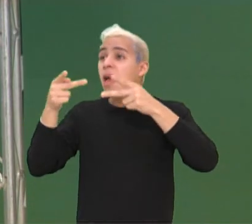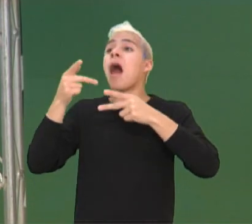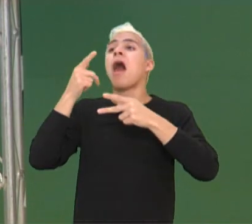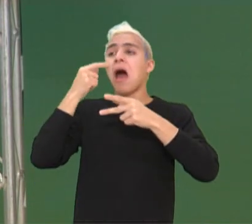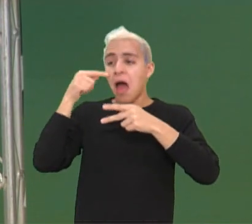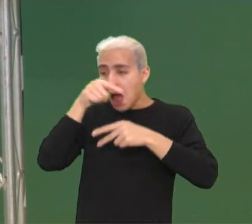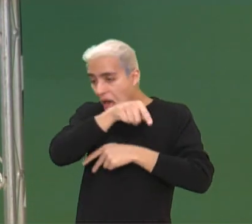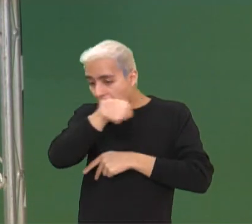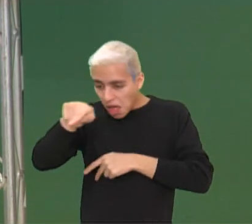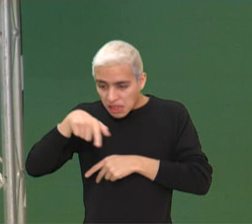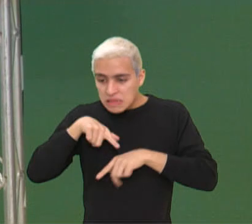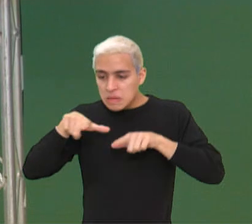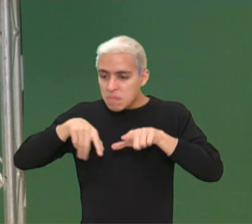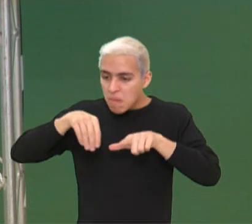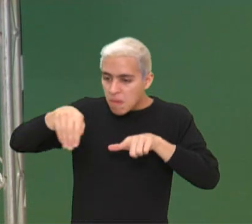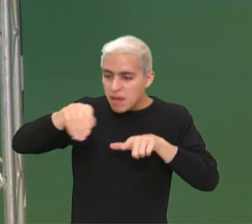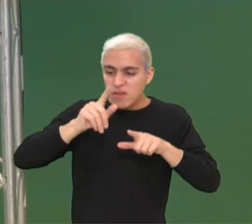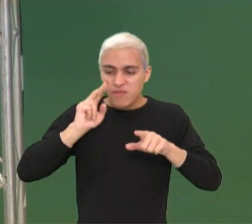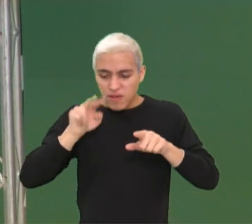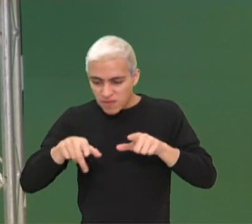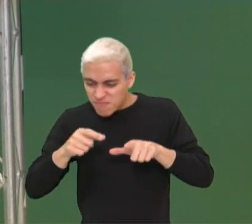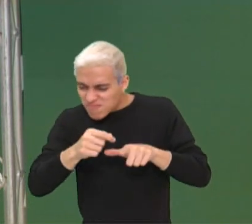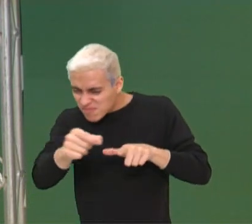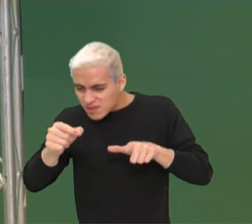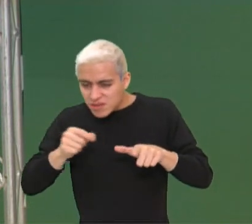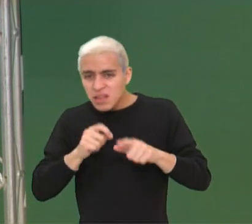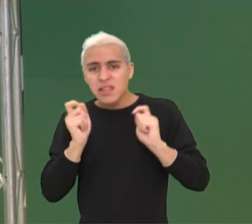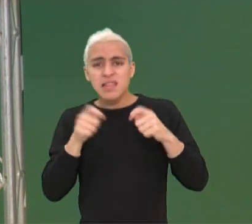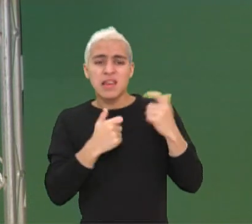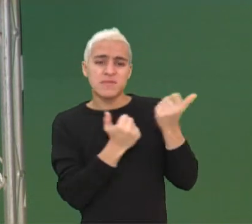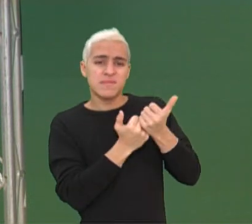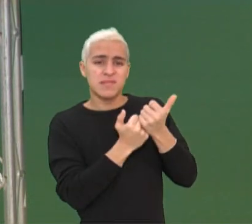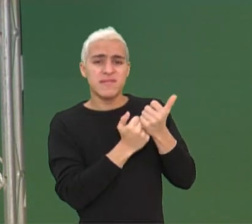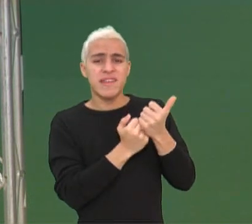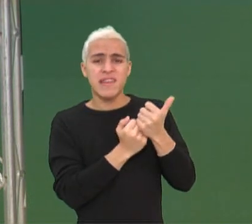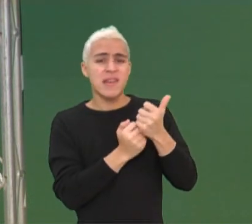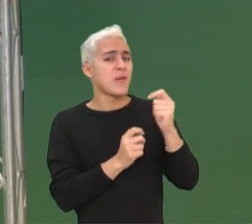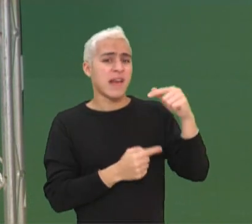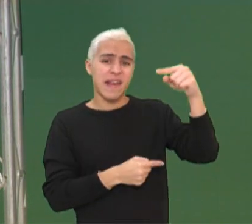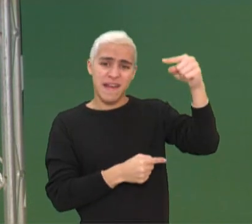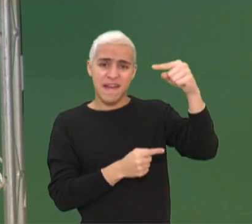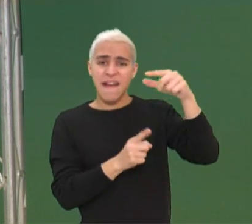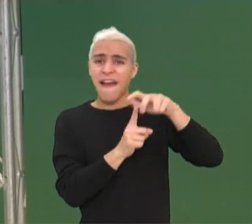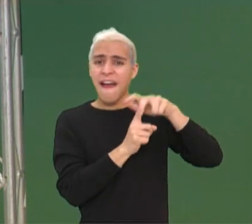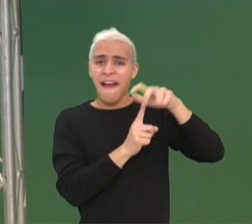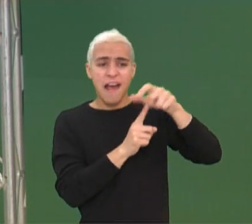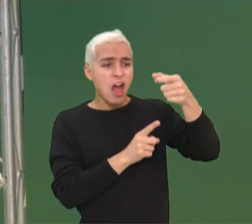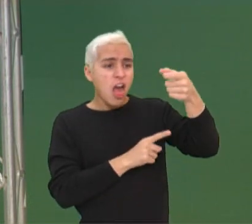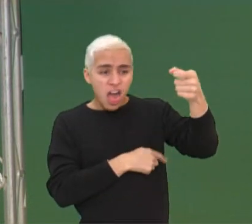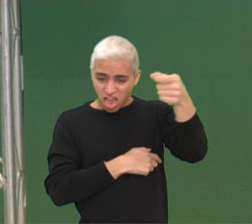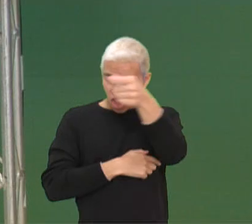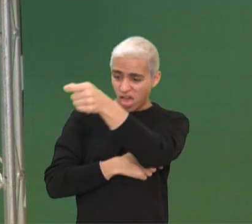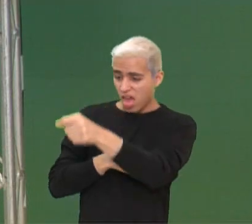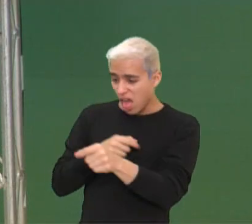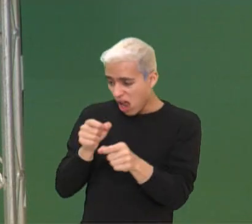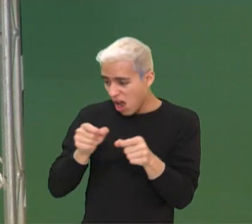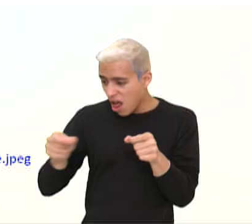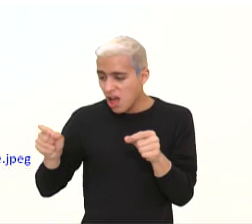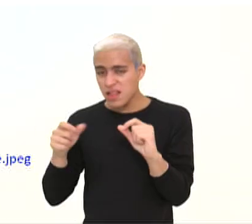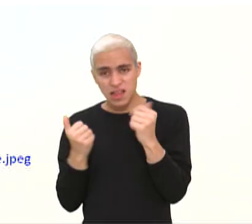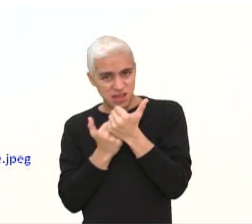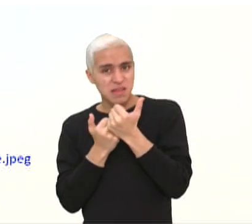um tabuleiro, você vai ver as peças, você consegue fazer com tampinha de garrafa, nossa, o jogo de damas assim, ele é muito simples,